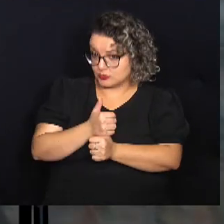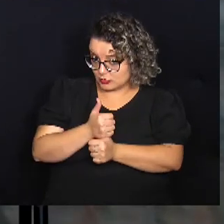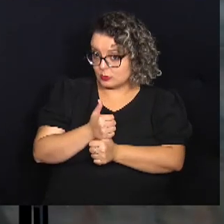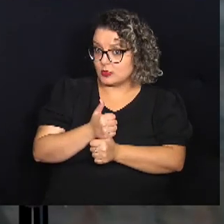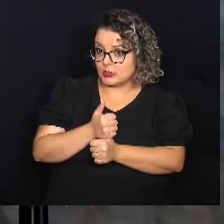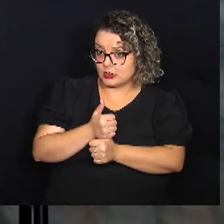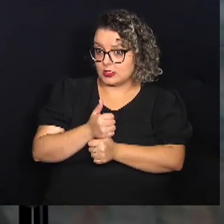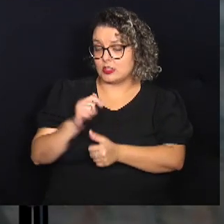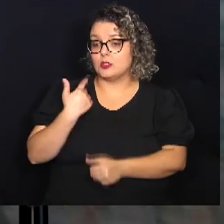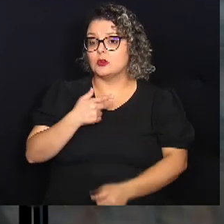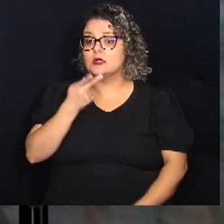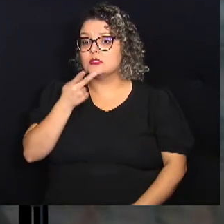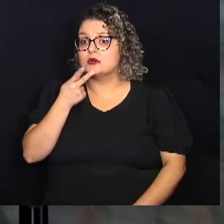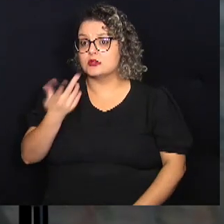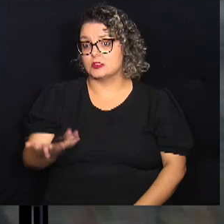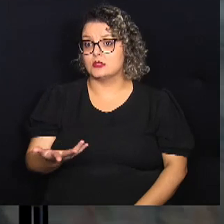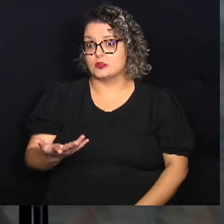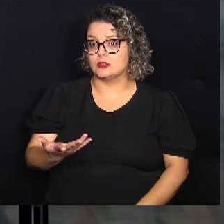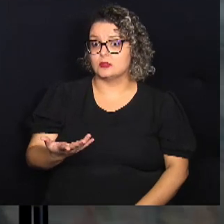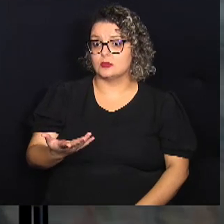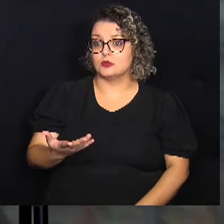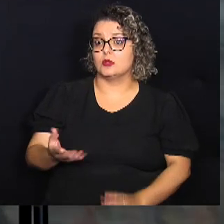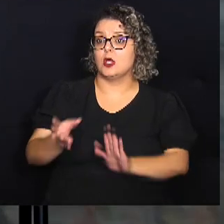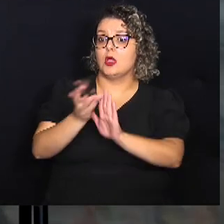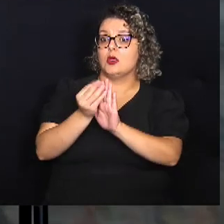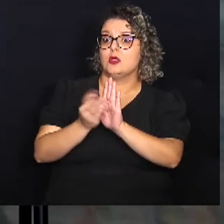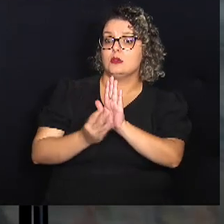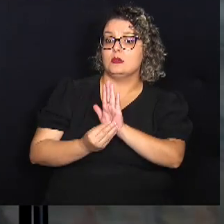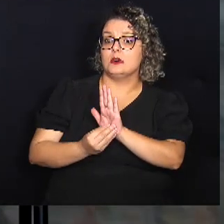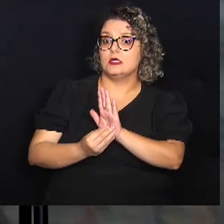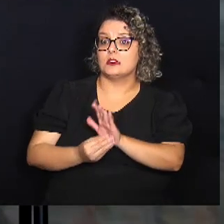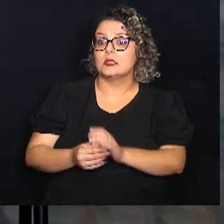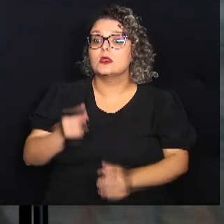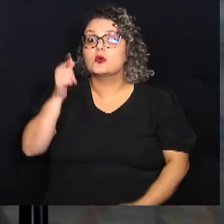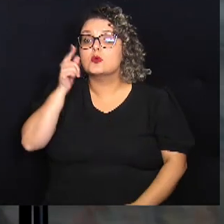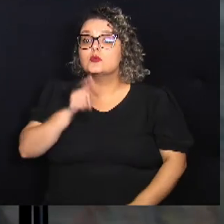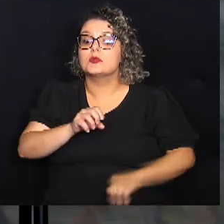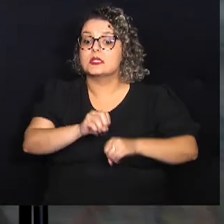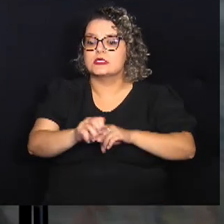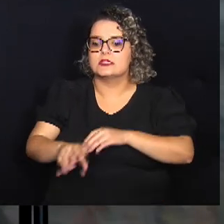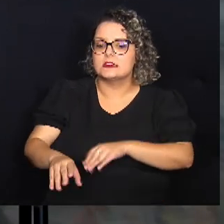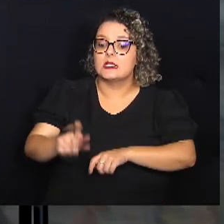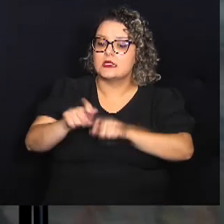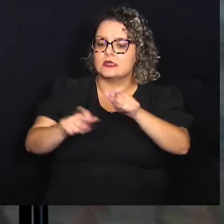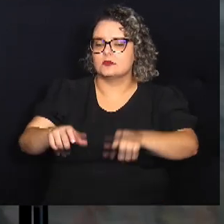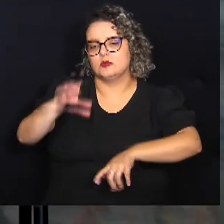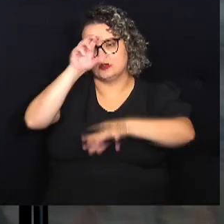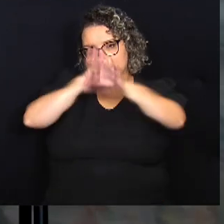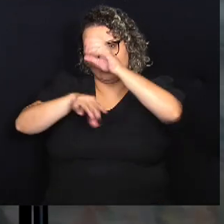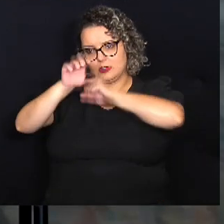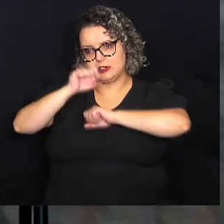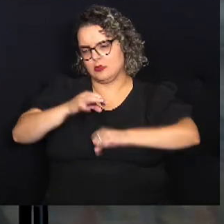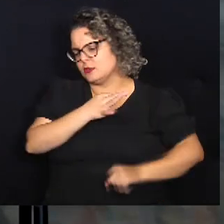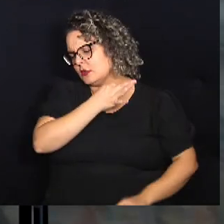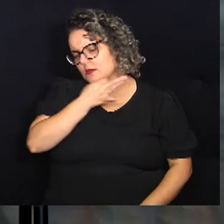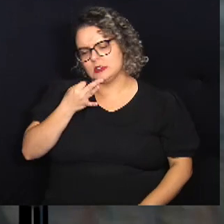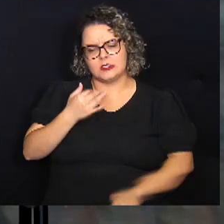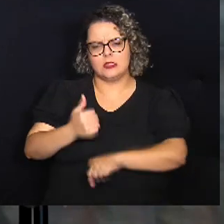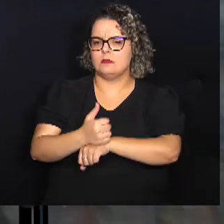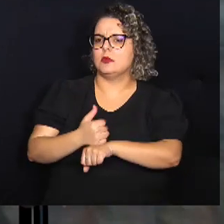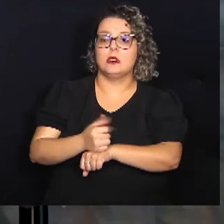gente chama de tornar os conteúdos aprendíveis, né? Então, ser um excelente profissional